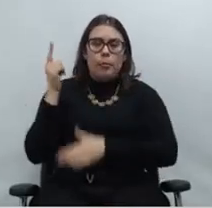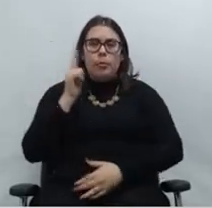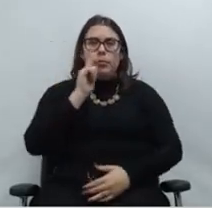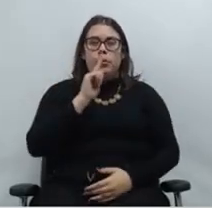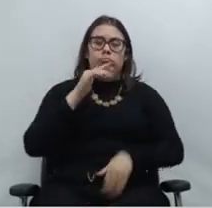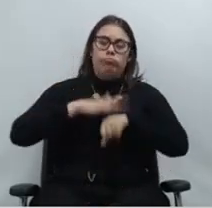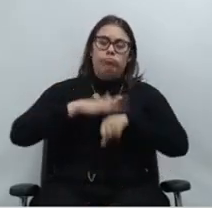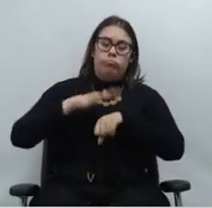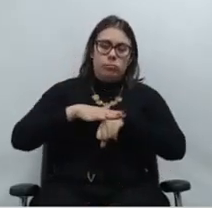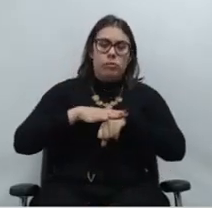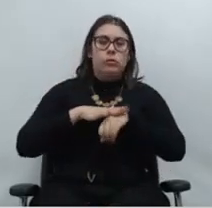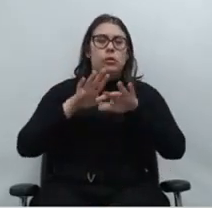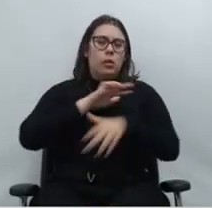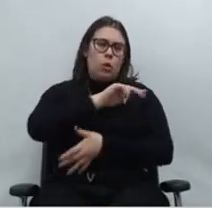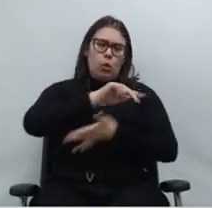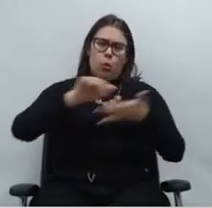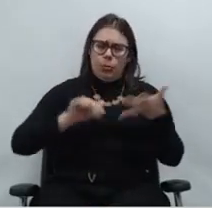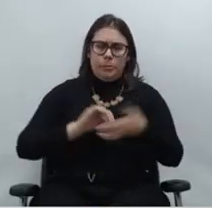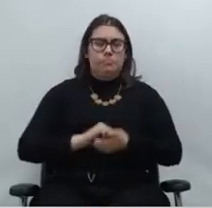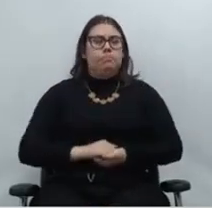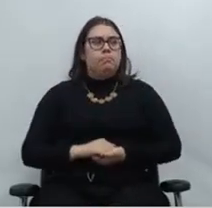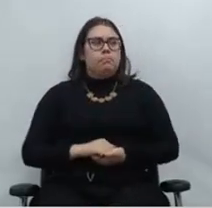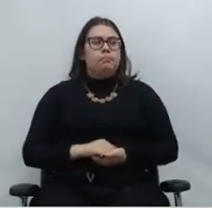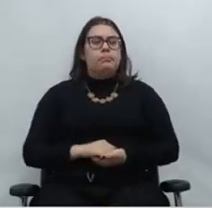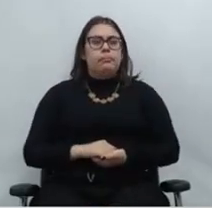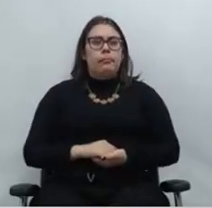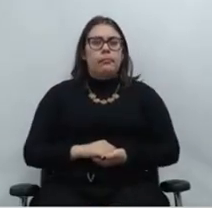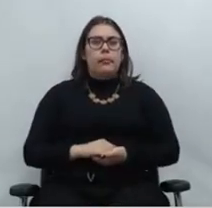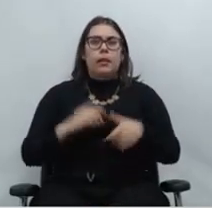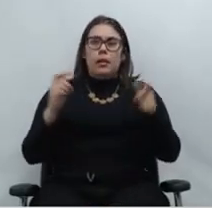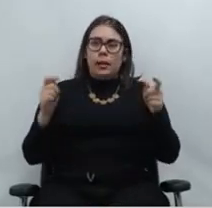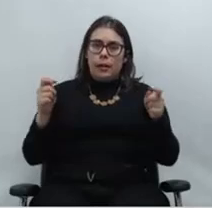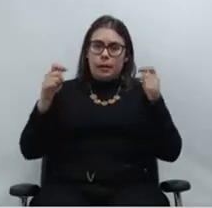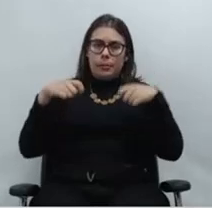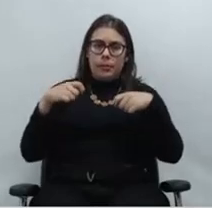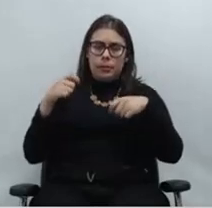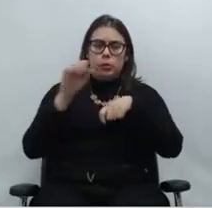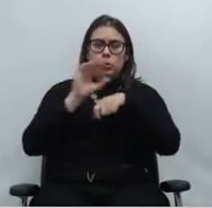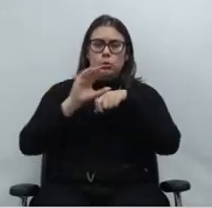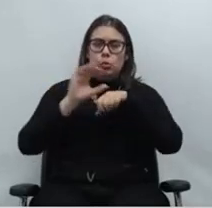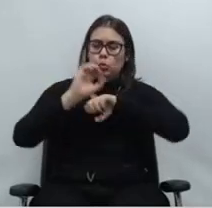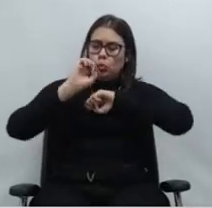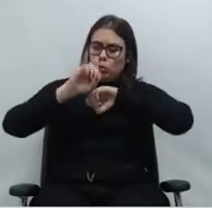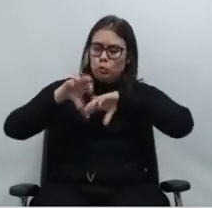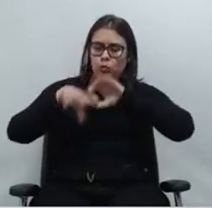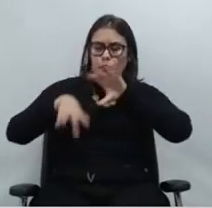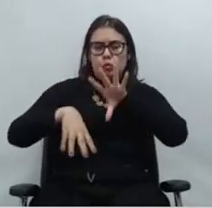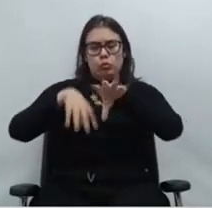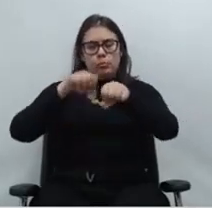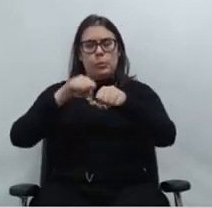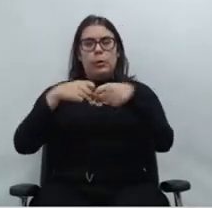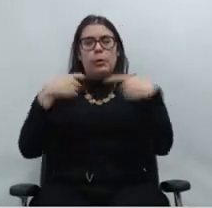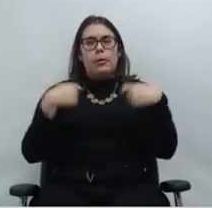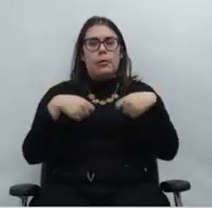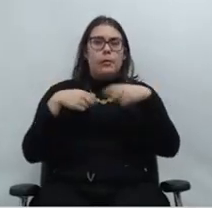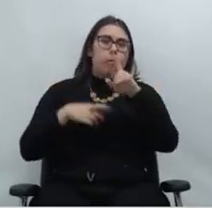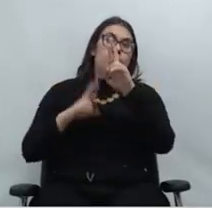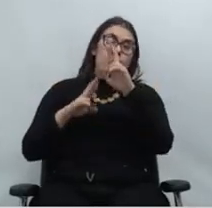das ações, entre outras. Em relação à capacitação dos profissionais, espera-se que a instituição